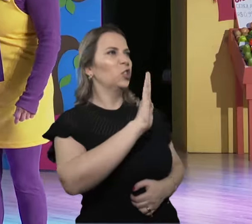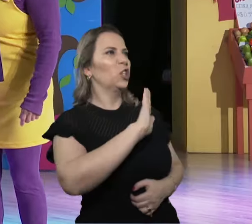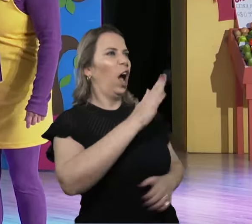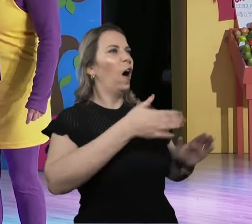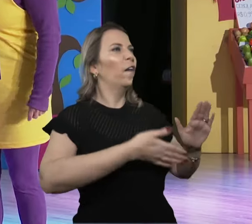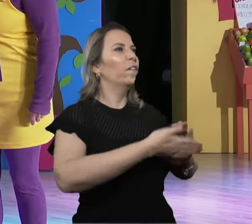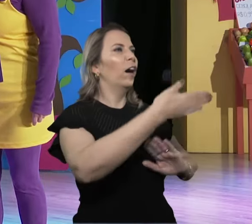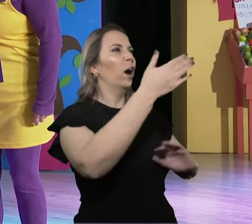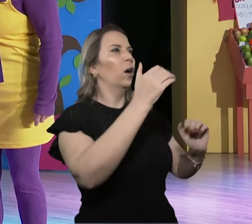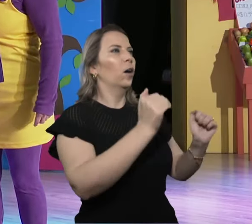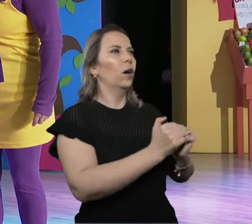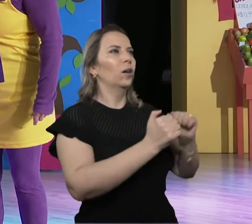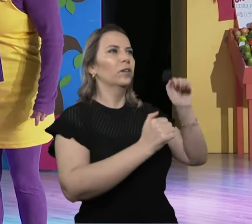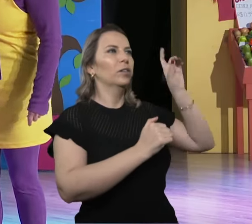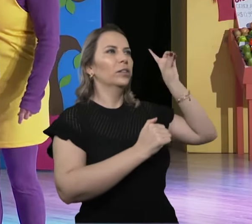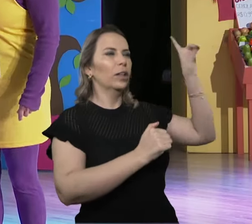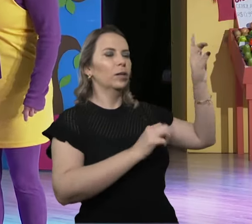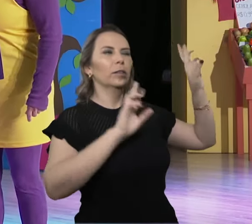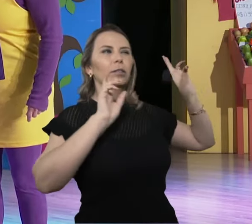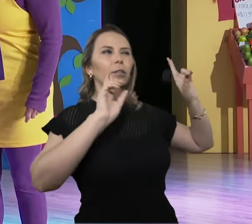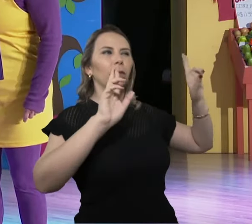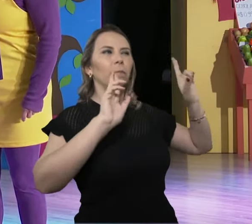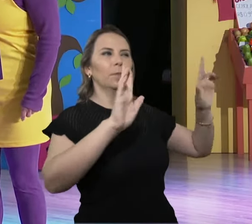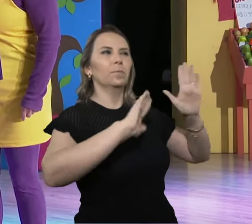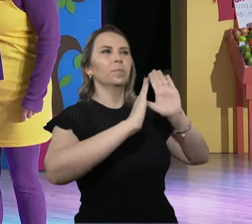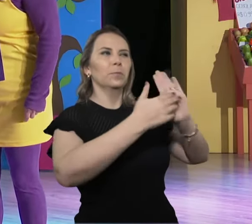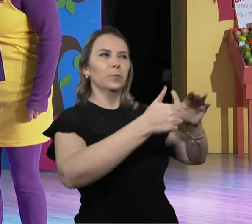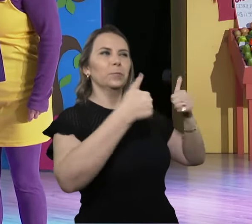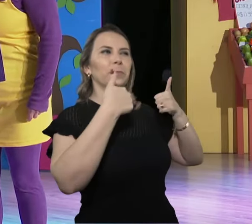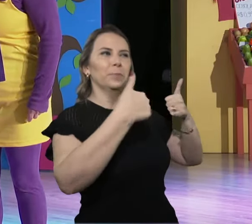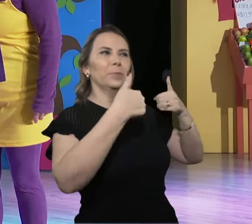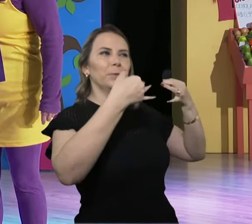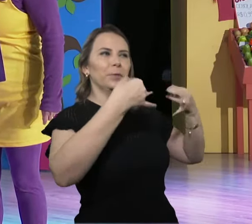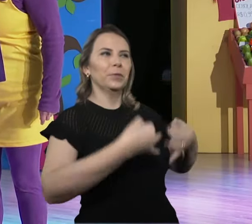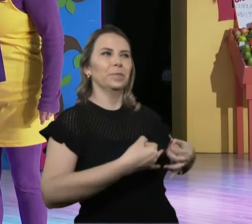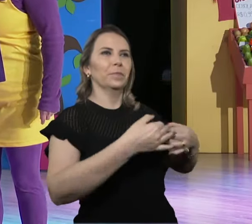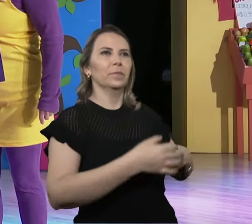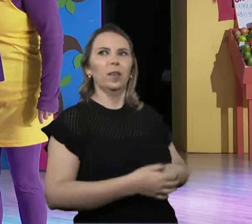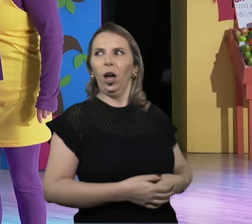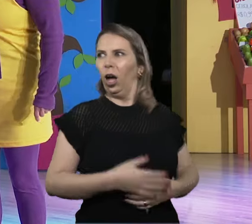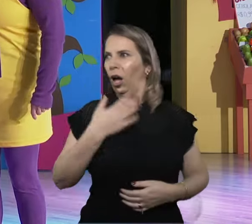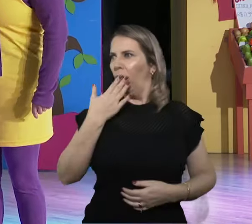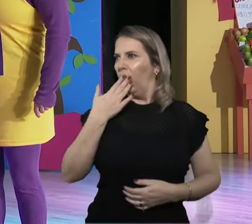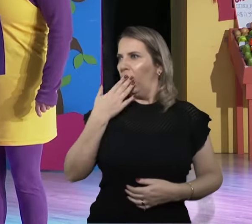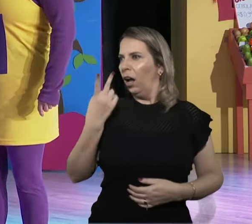Tchau! Tchau. Vão com Deus! Tomara que dê tudo certo!